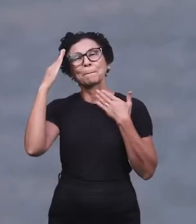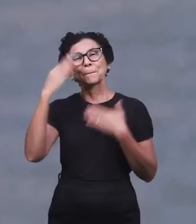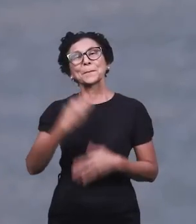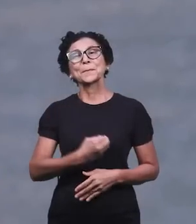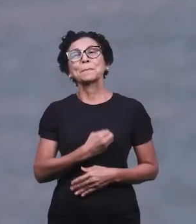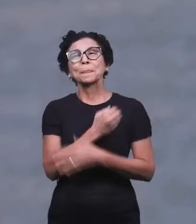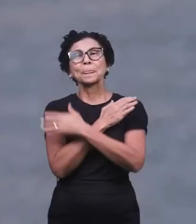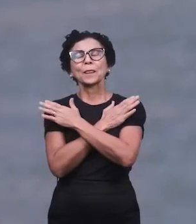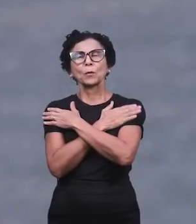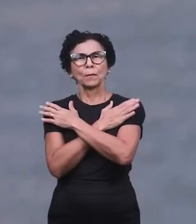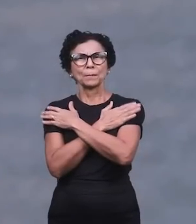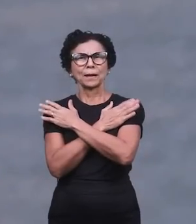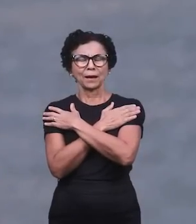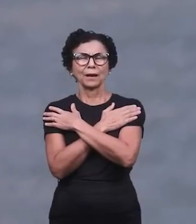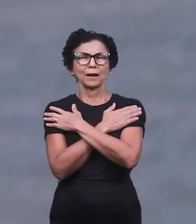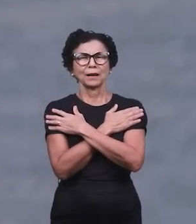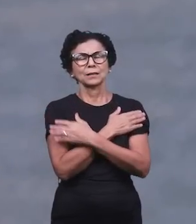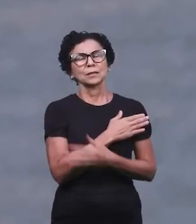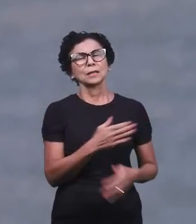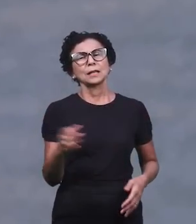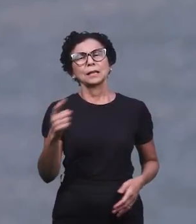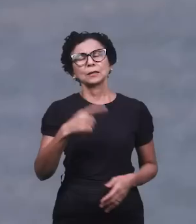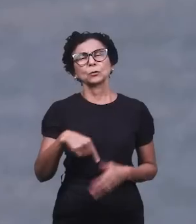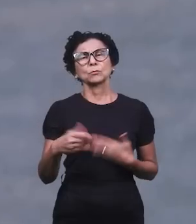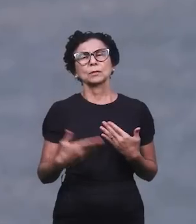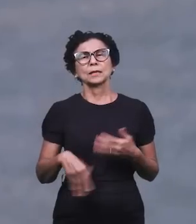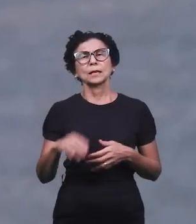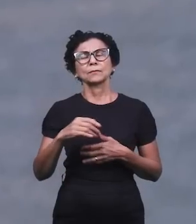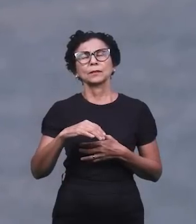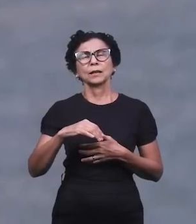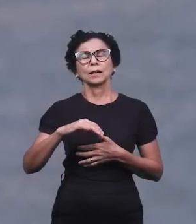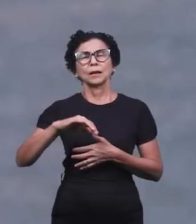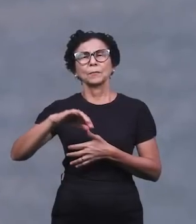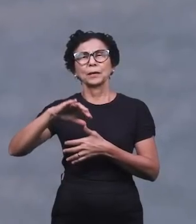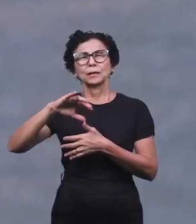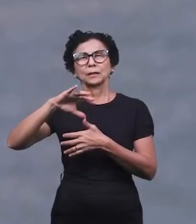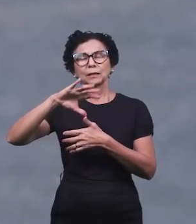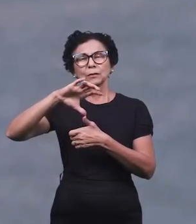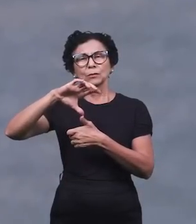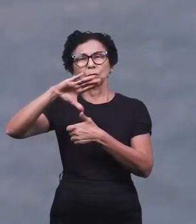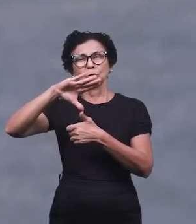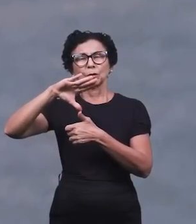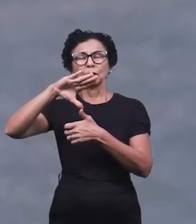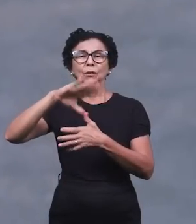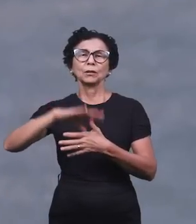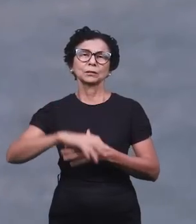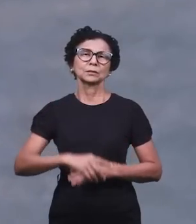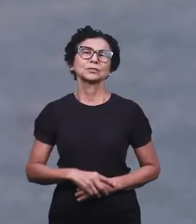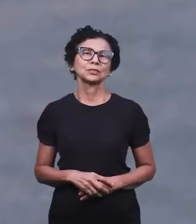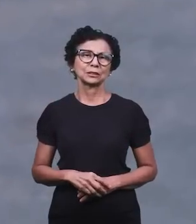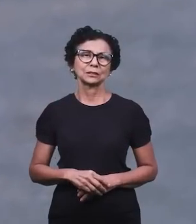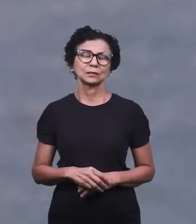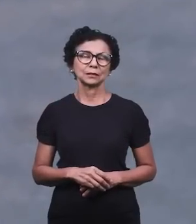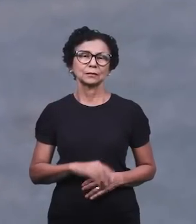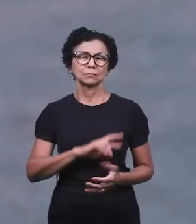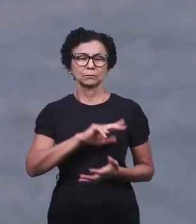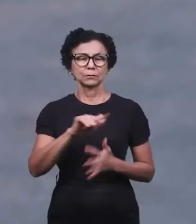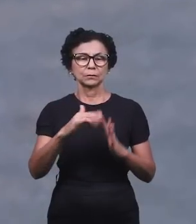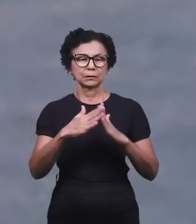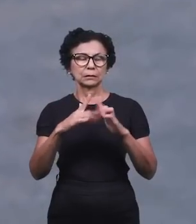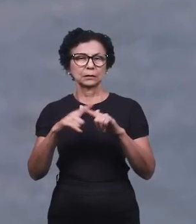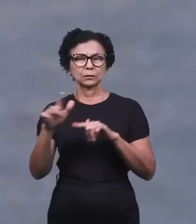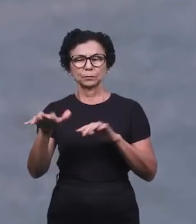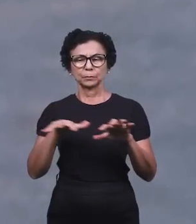um grande abraço aos irmãos da América do Norte, aos irmãos aí do estado de Massachusetts, né? Temos várias igrejas aí, tivemos a oportunidade